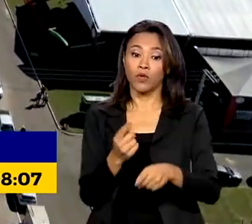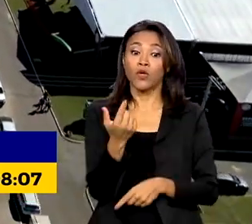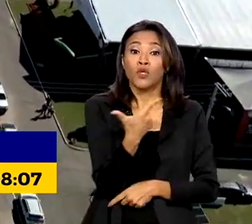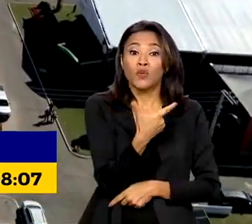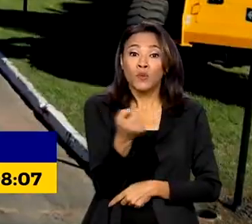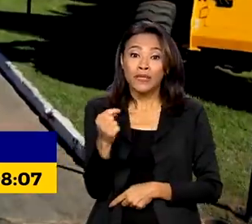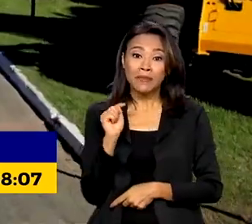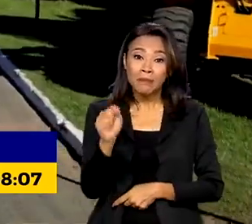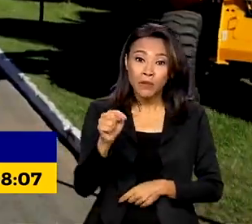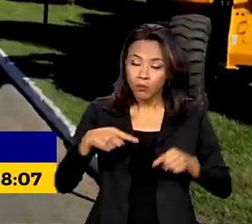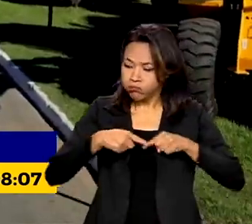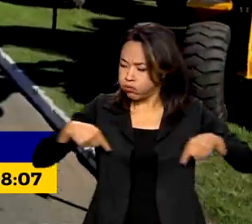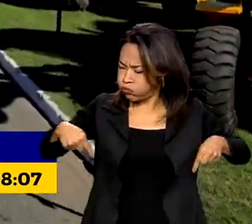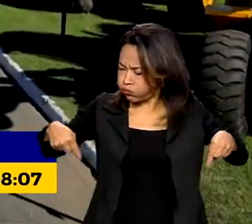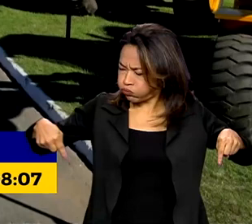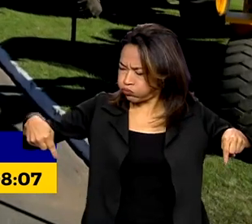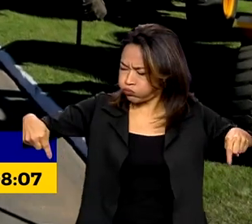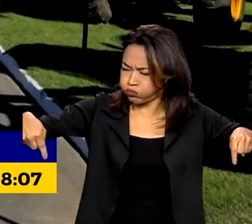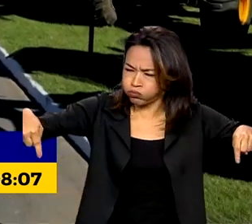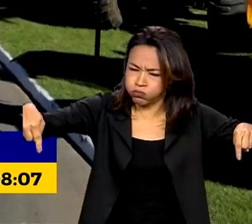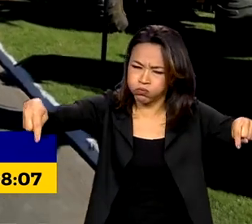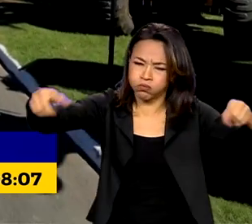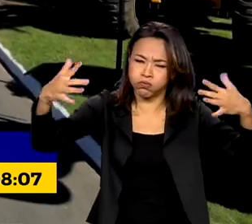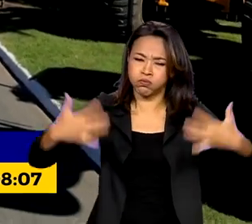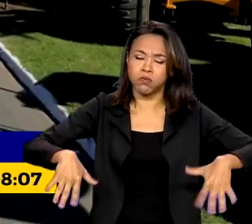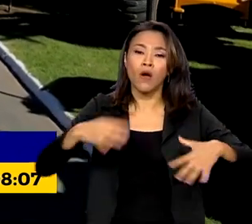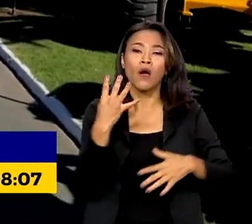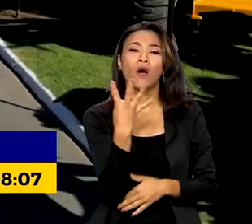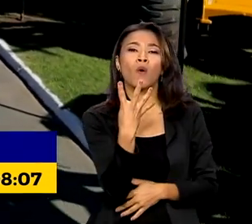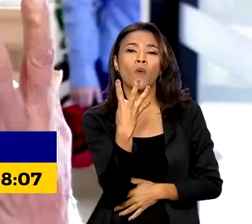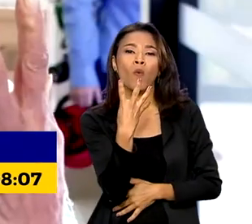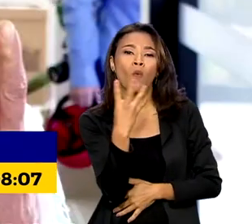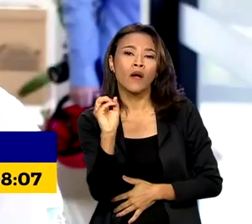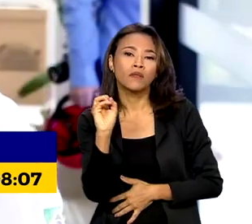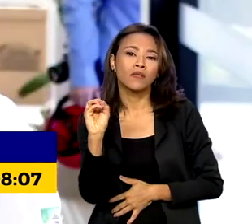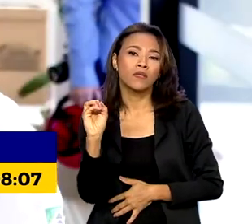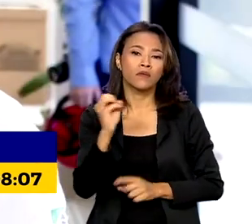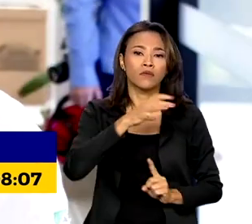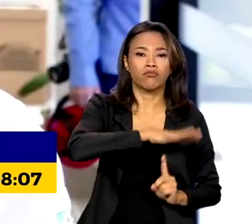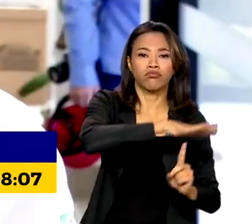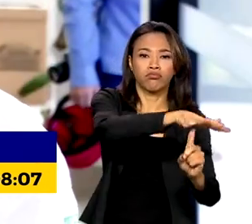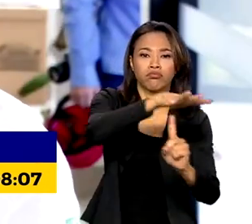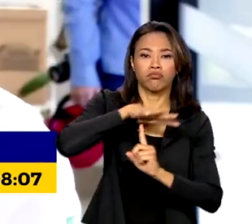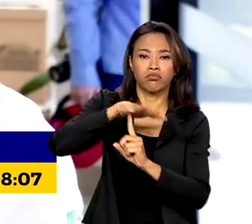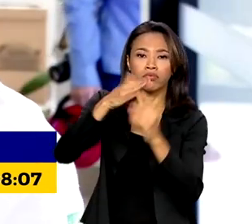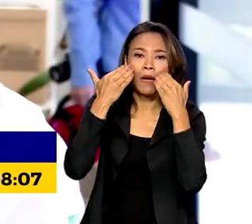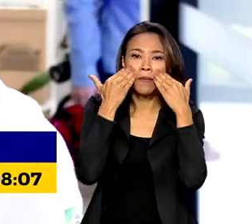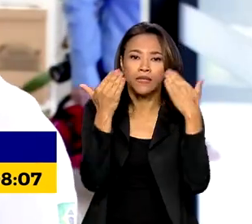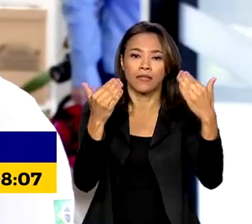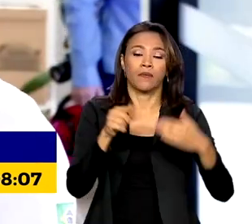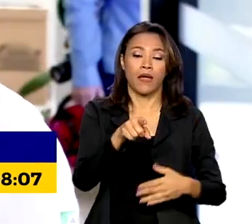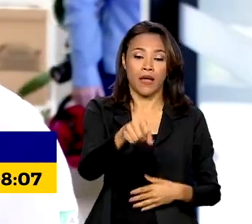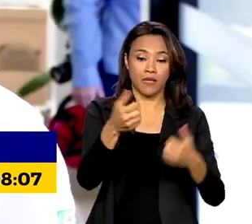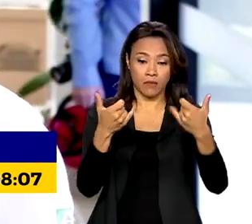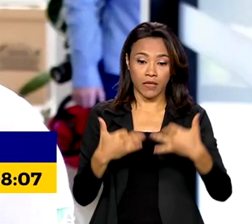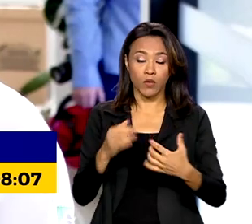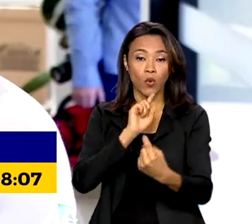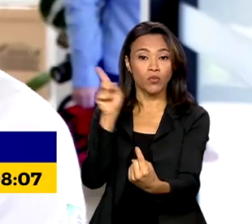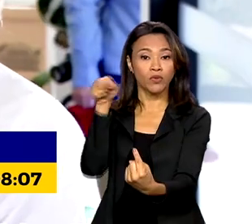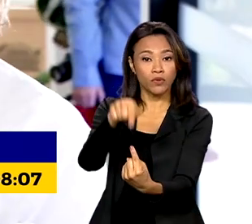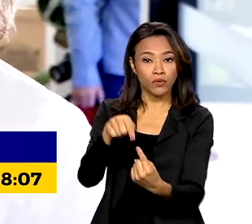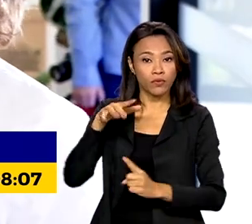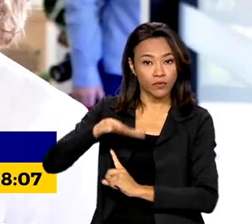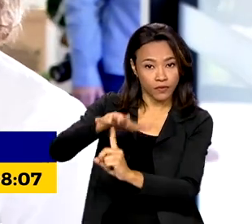metros quadrados, com cerca de 400 estandes em exposição. O objetivo maior da feira é máquinas